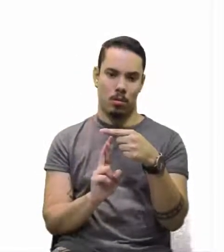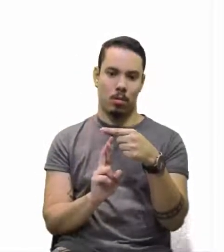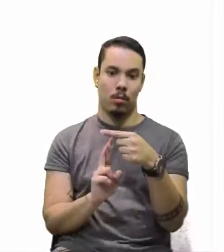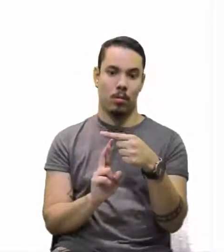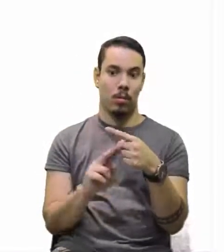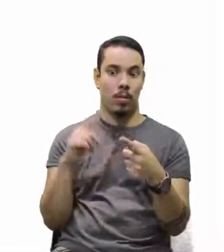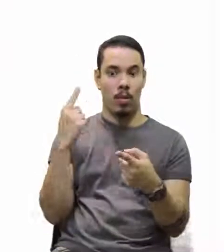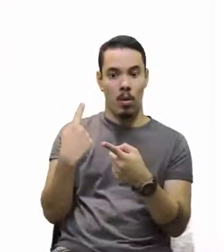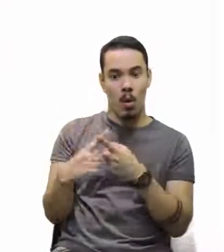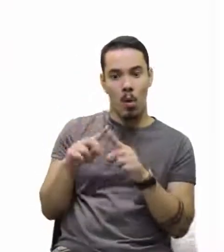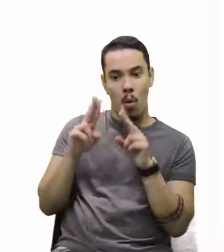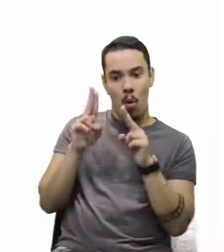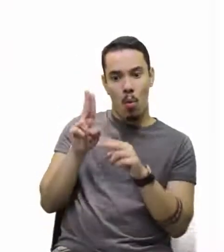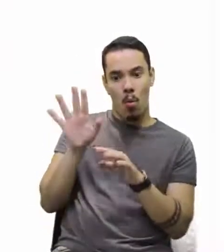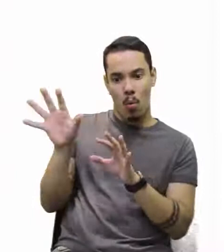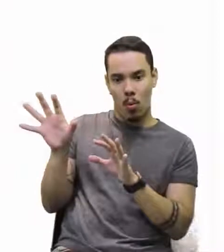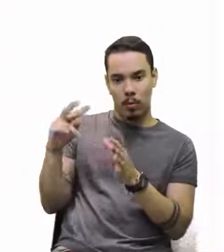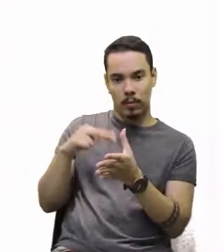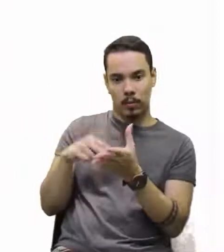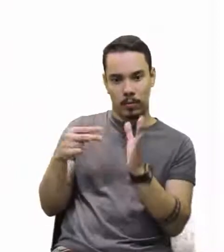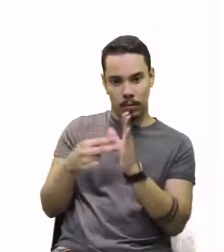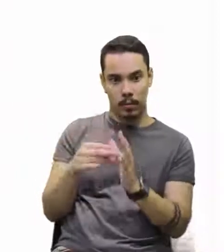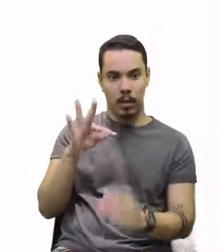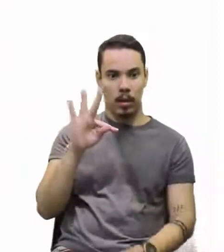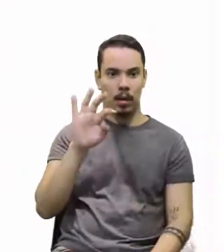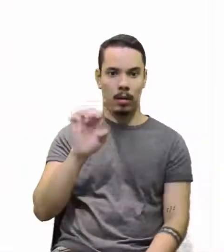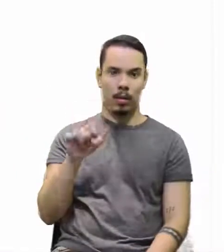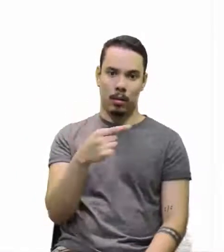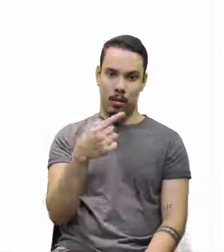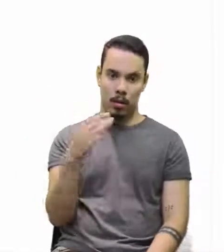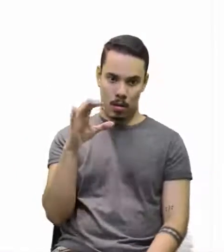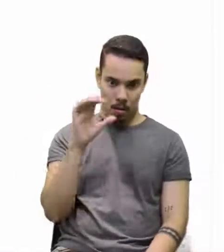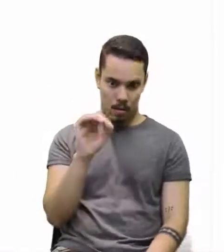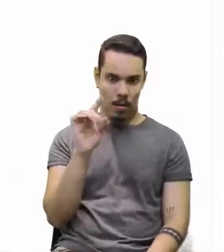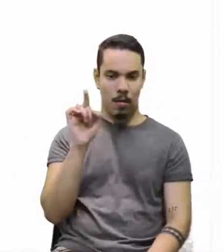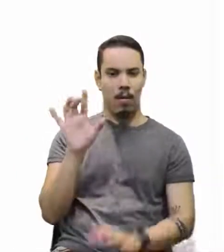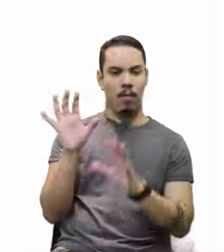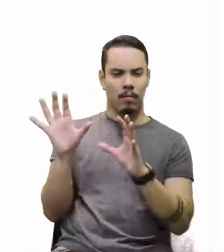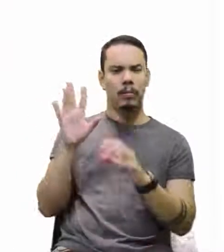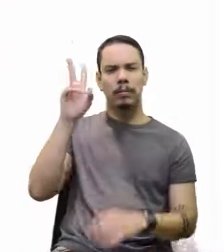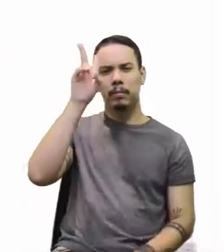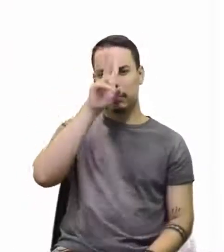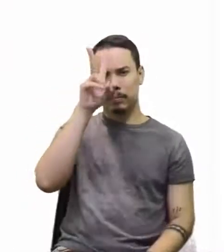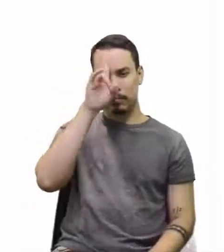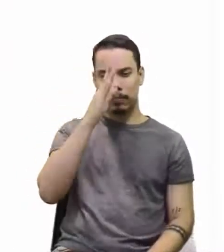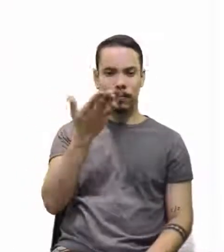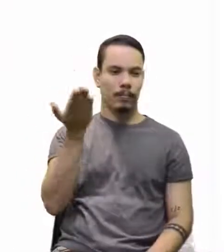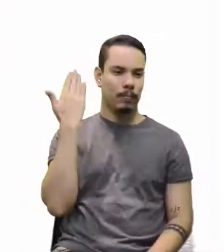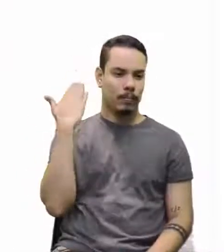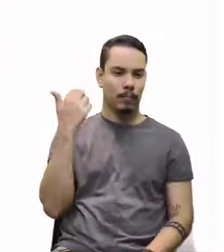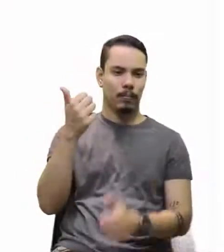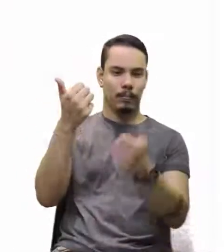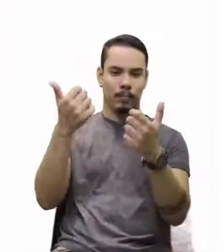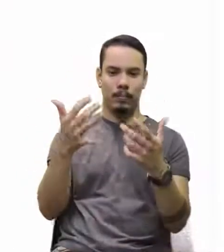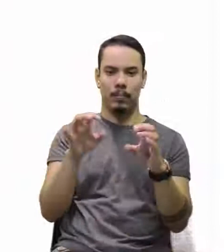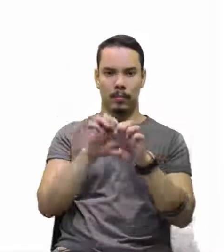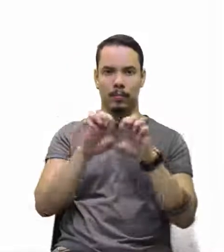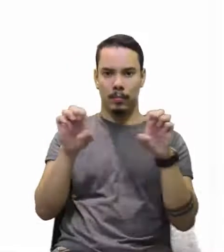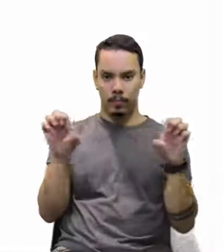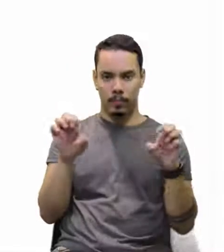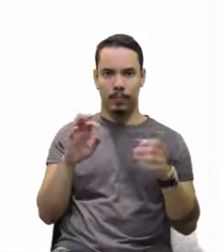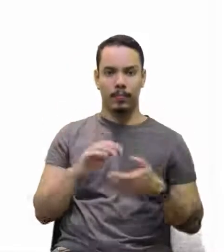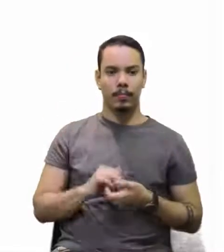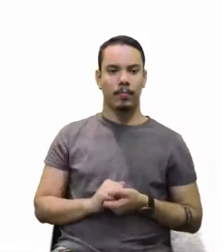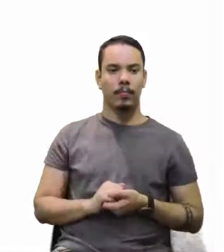U aqui é a tensão na força eletromotriz, Y sobre R. Lembrando a nossa equação lá de corrente elétrica.